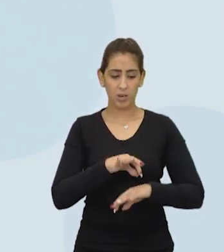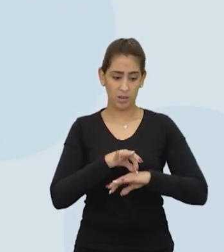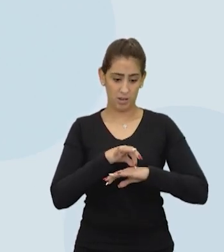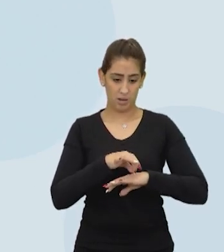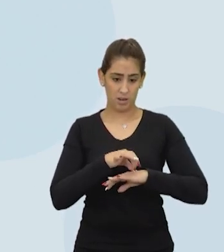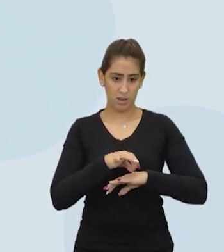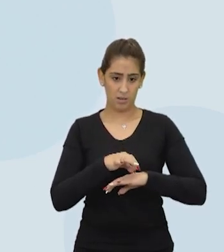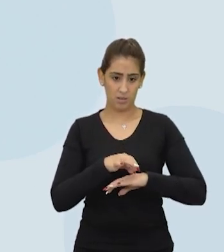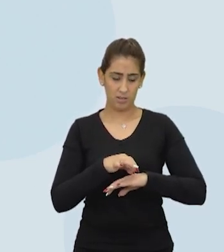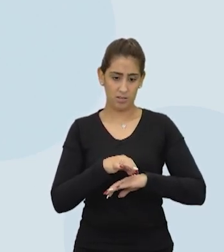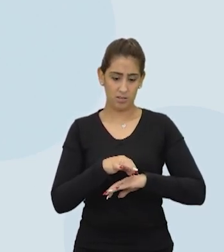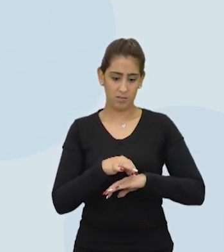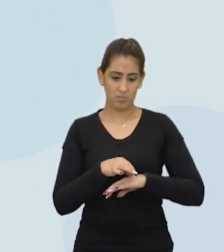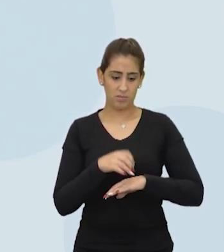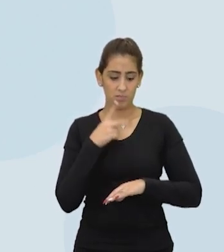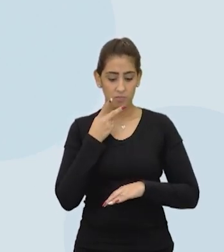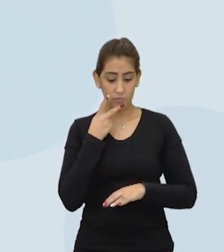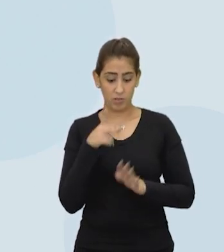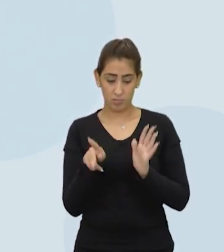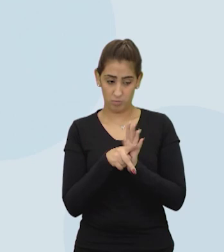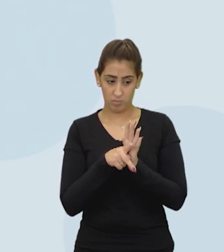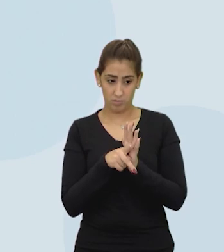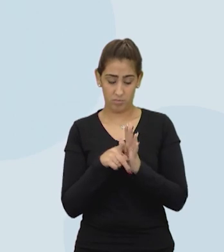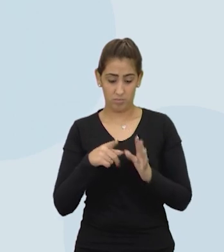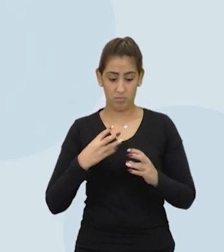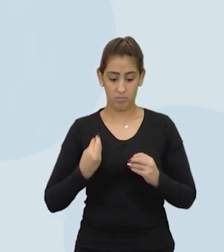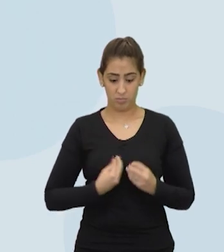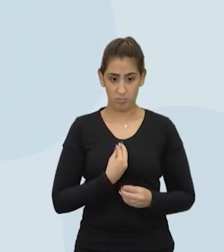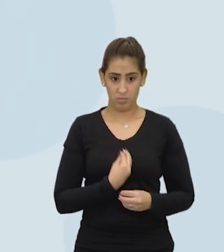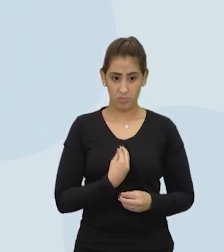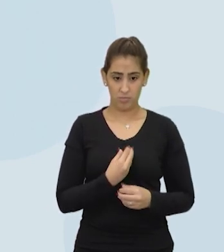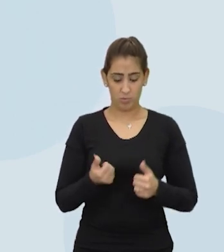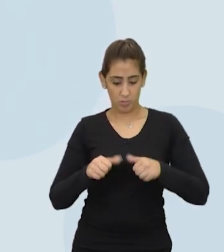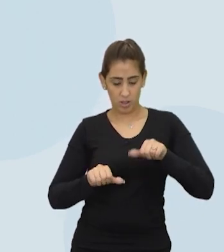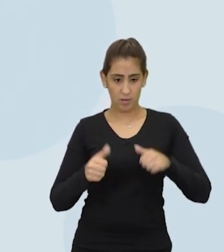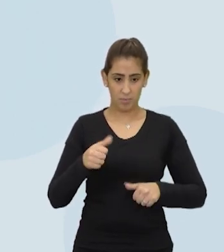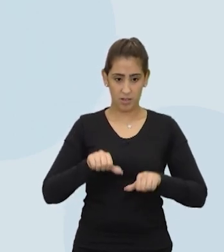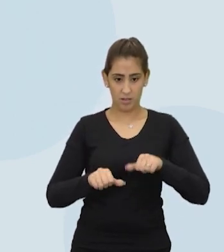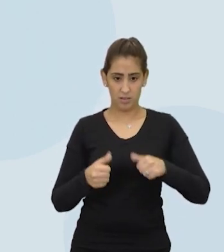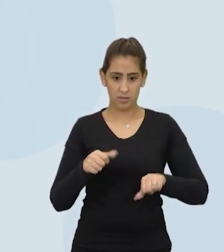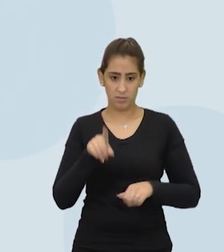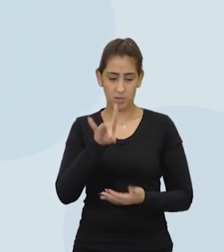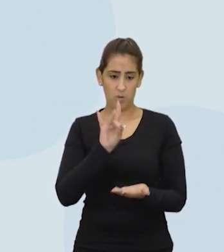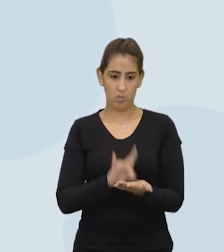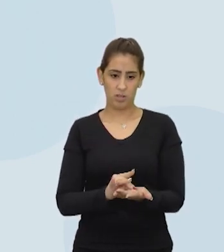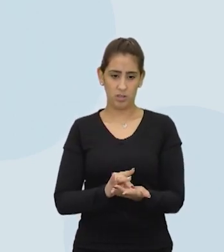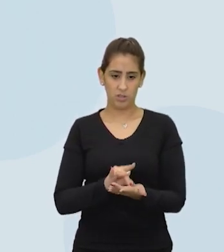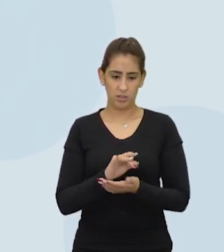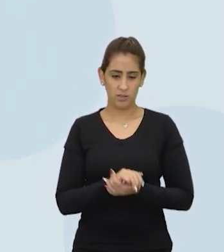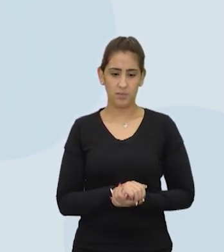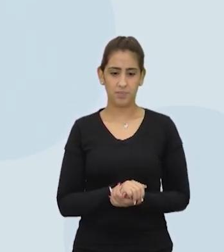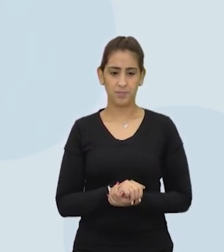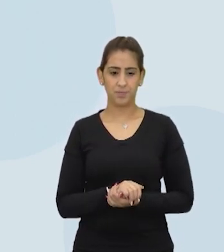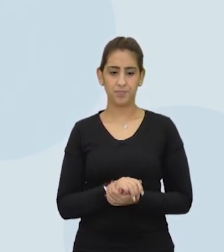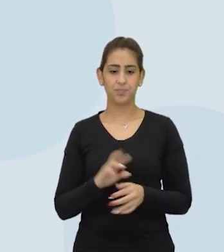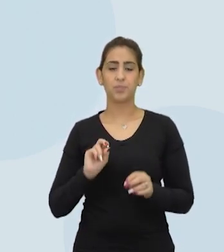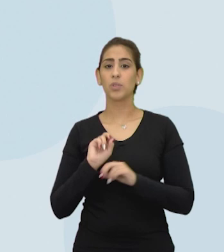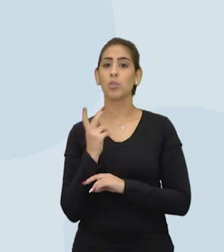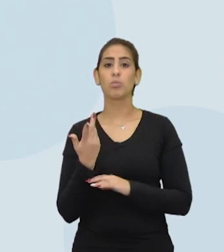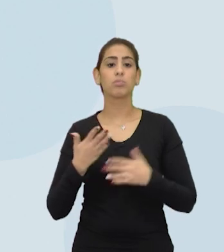estou falando, na verdade, da decomposição deste carbono e do amoníaco do qual somos origem. Ou